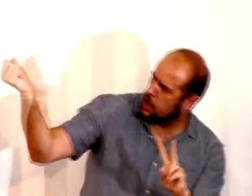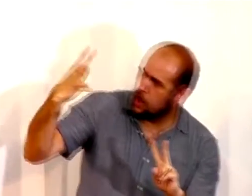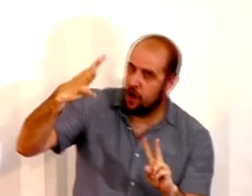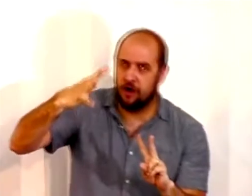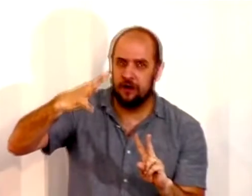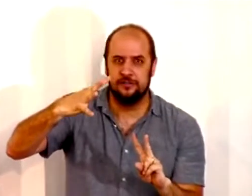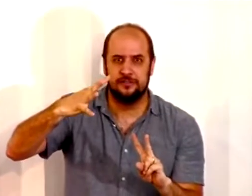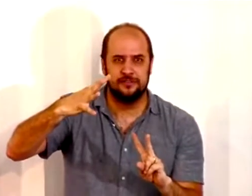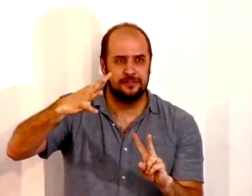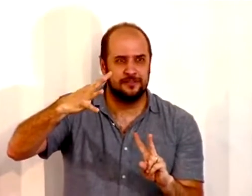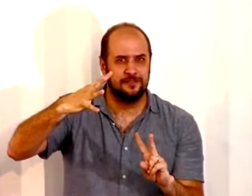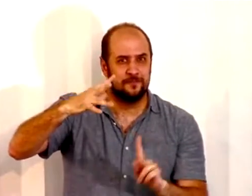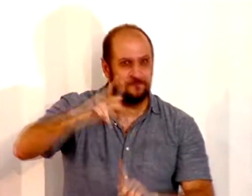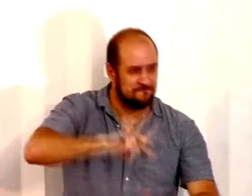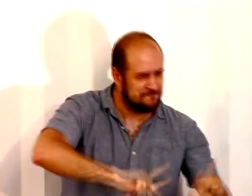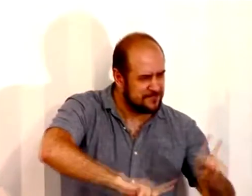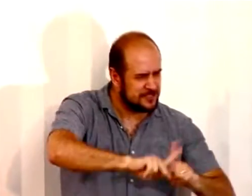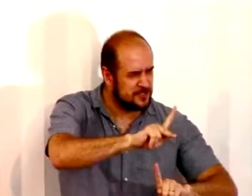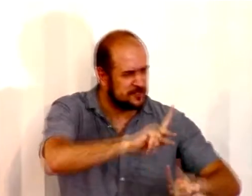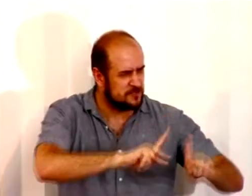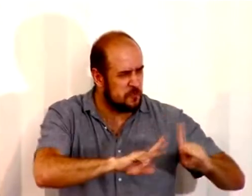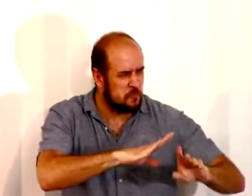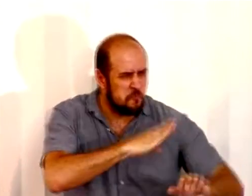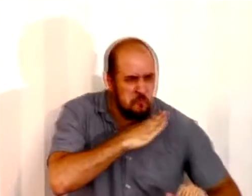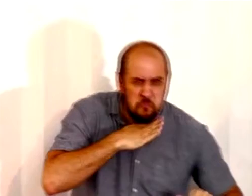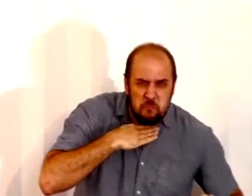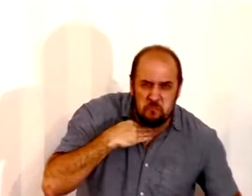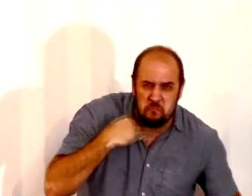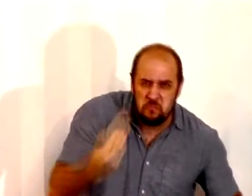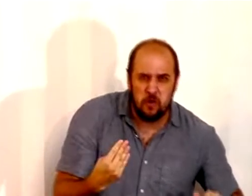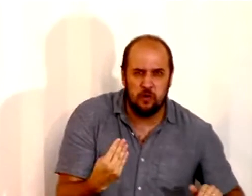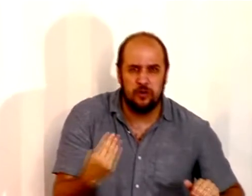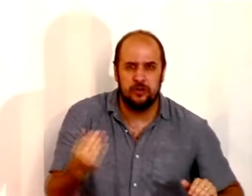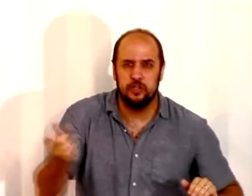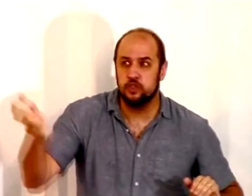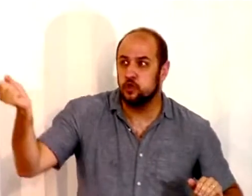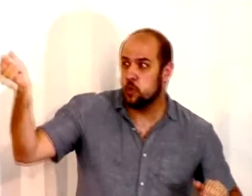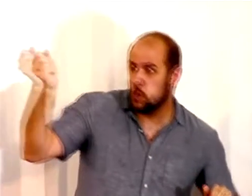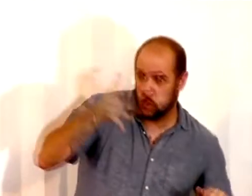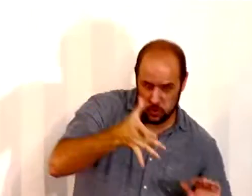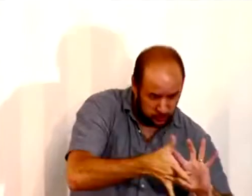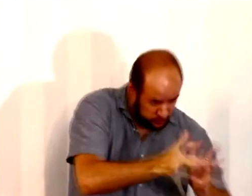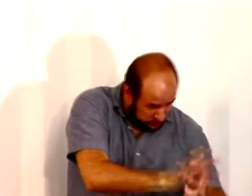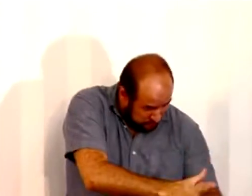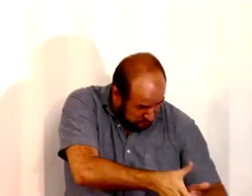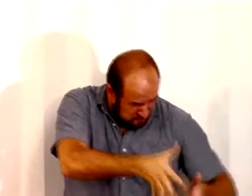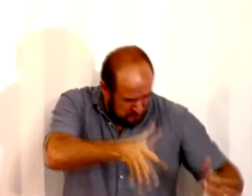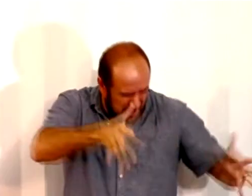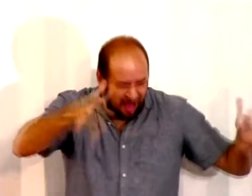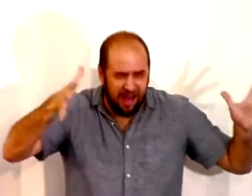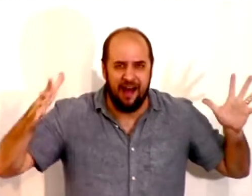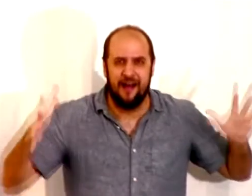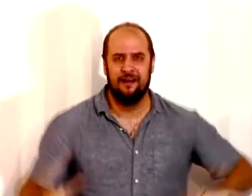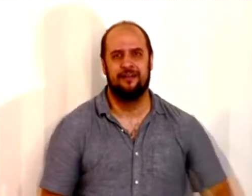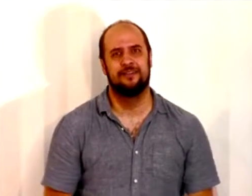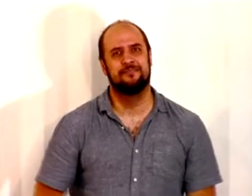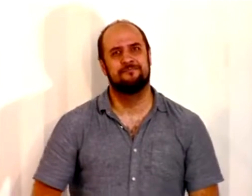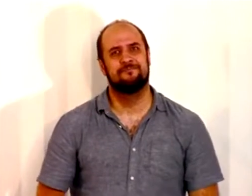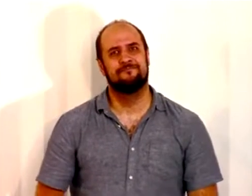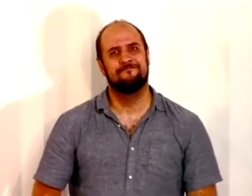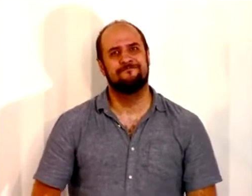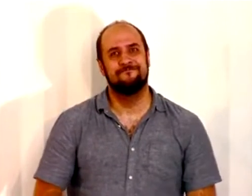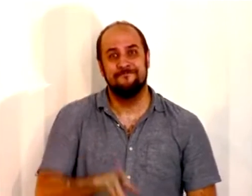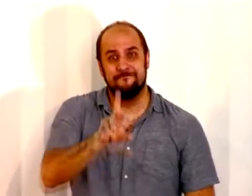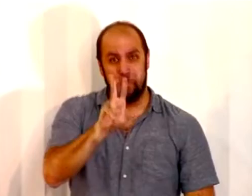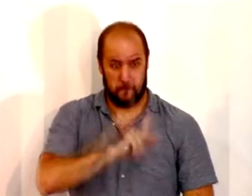que viviam na região da sombra da morte, a luz de Cristo resplandeceu neles. Nós fomos, irmãos, segundo o